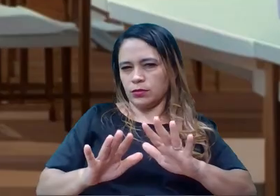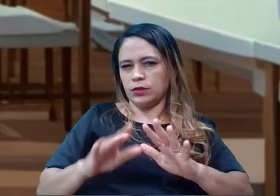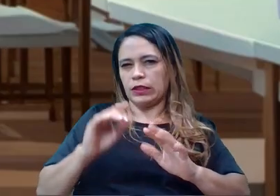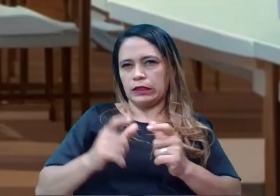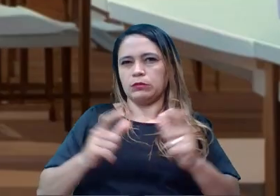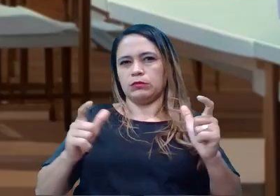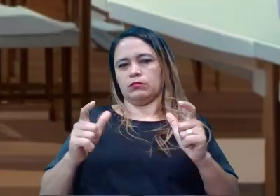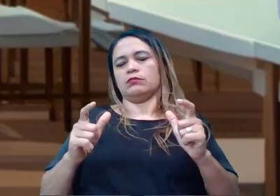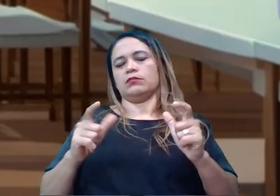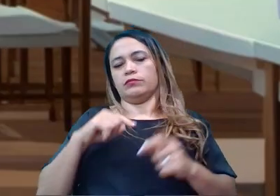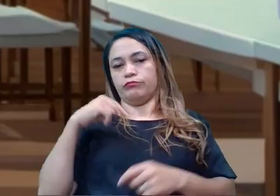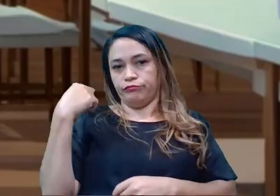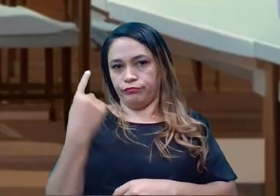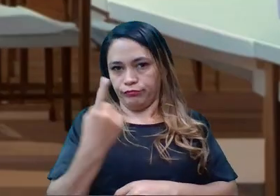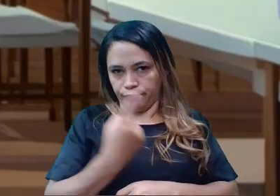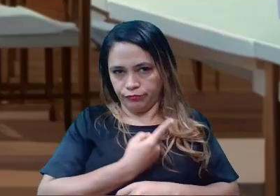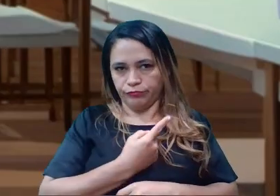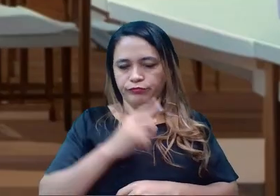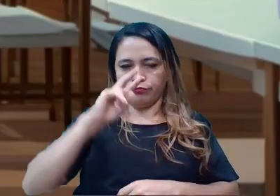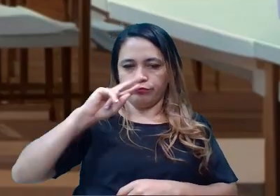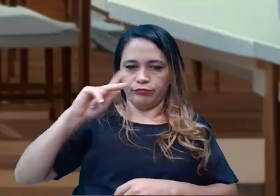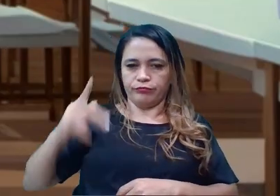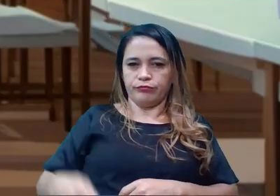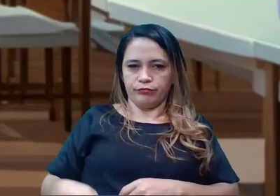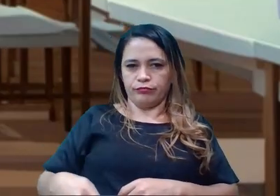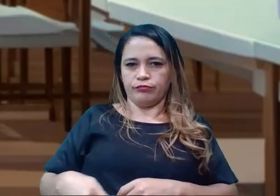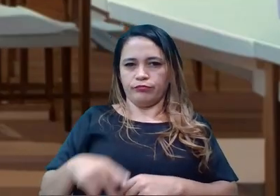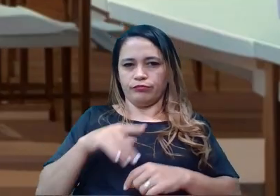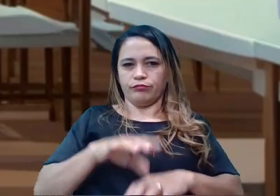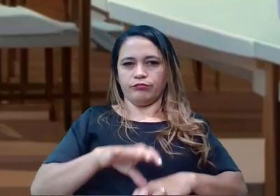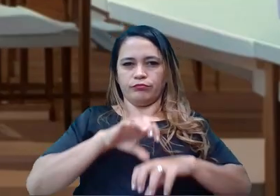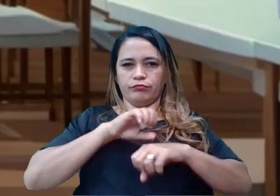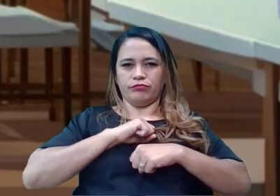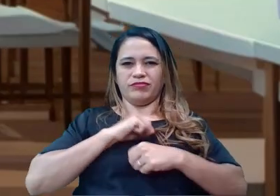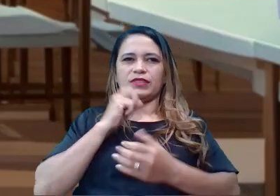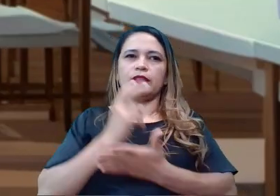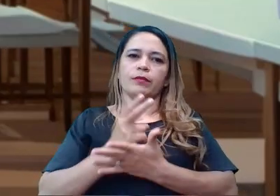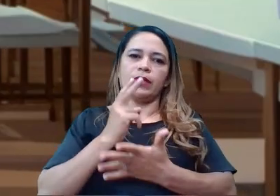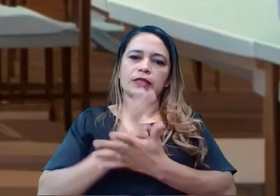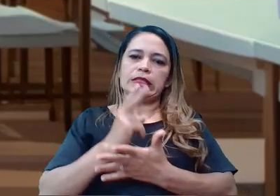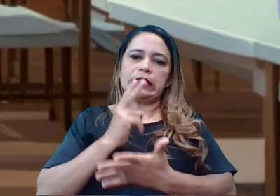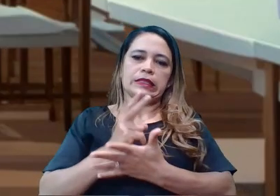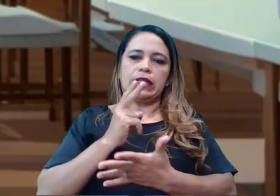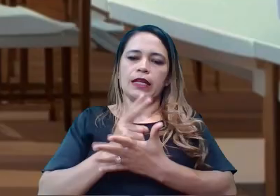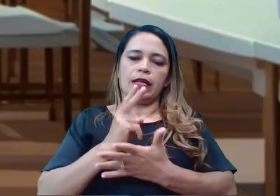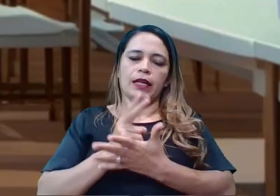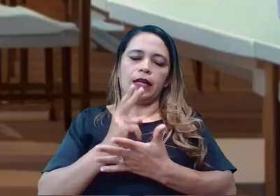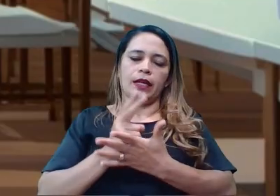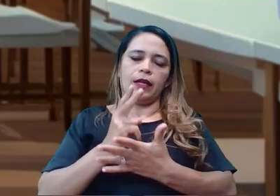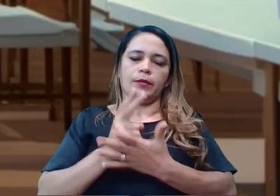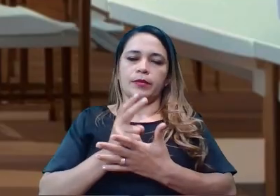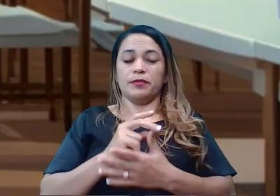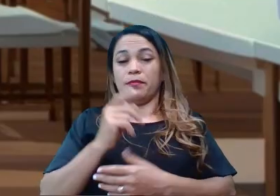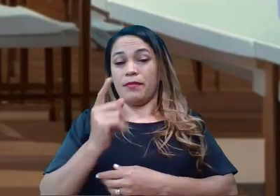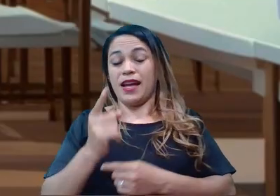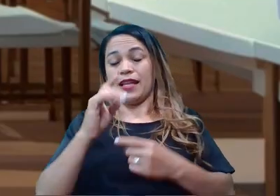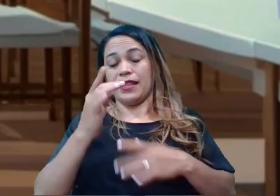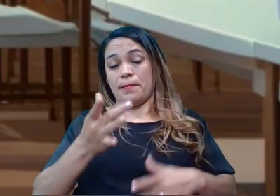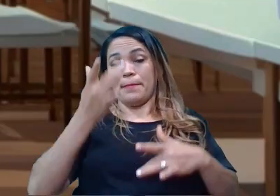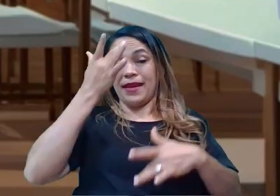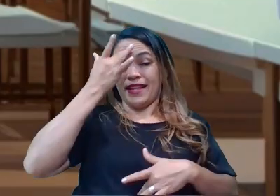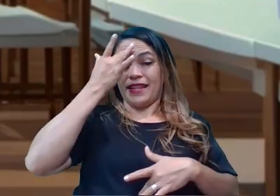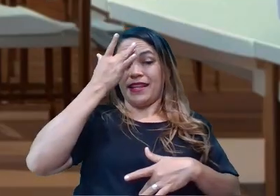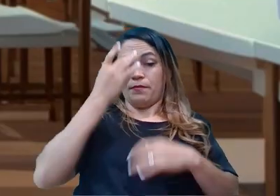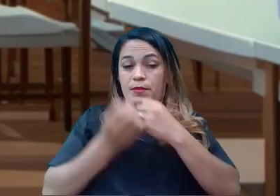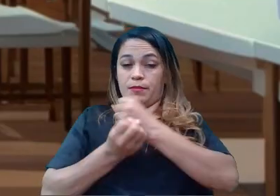das vezes, nós, os seres humanos, somos chamados de hospedeiros definitivos do parasita. Só que no caso da malária e no